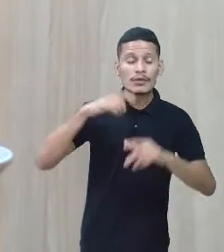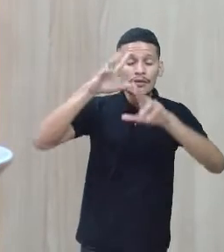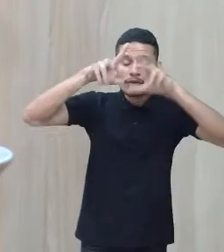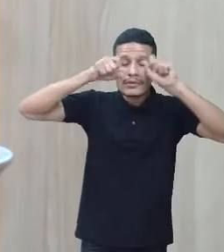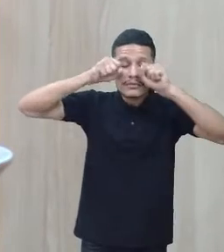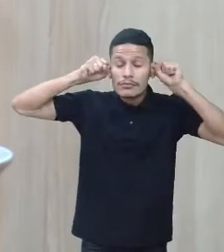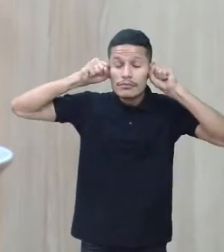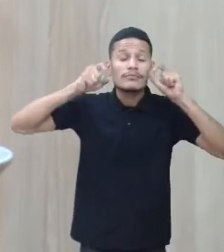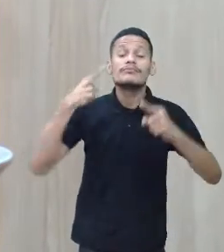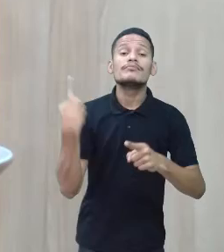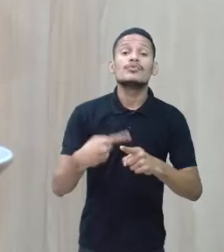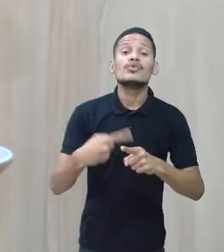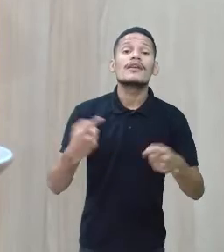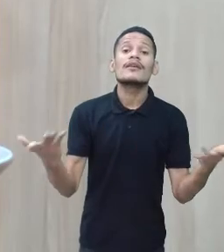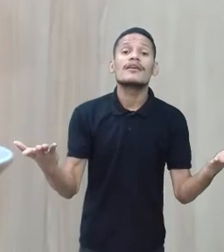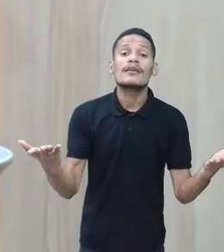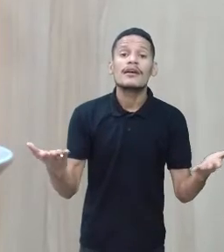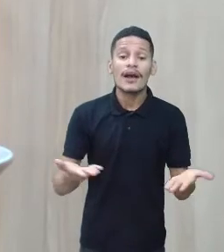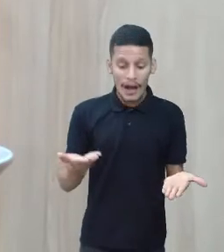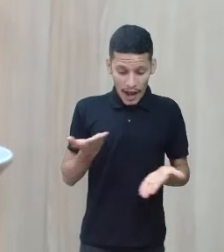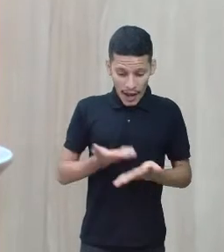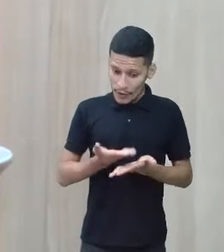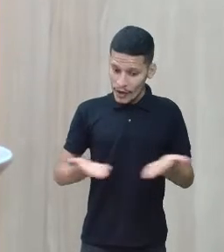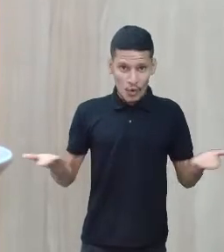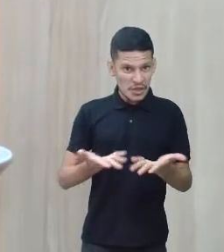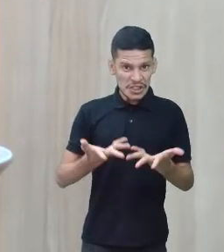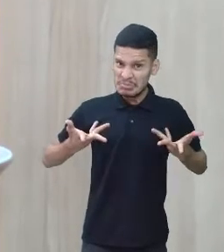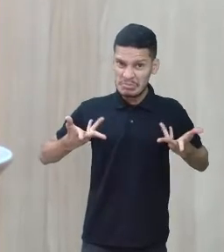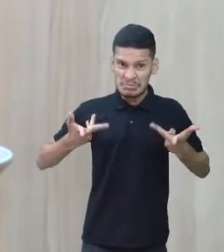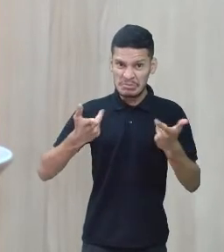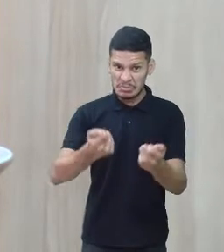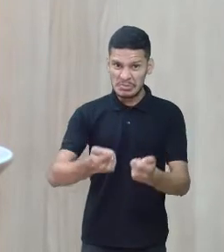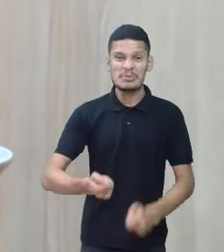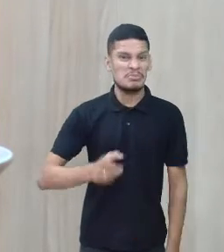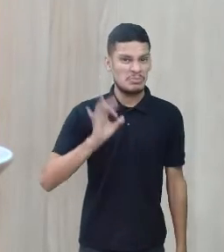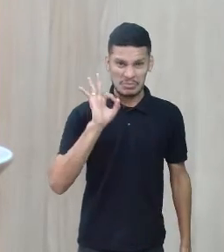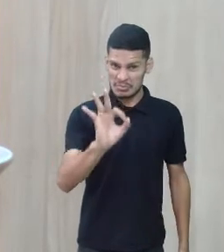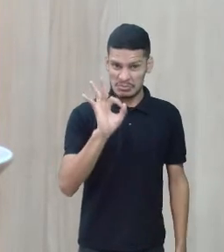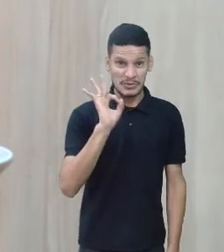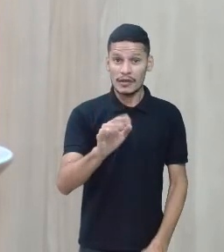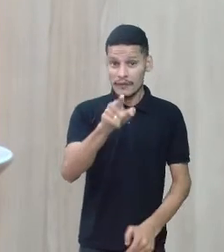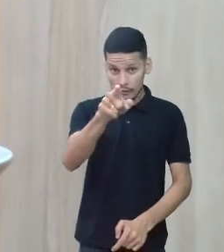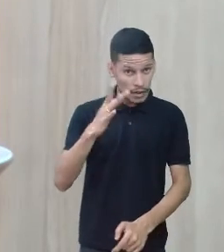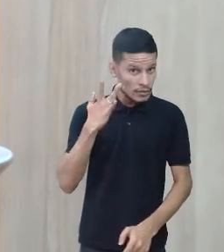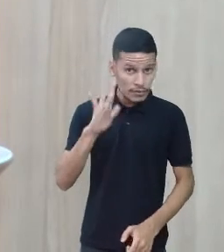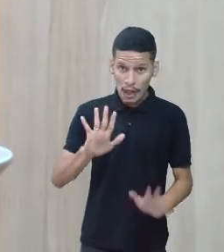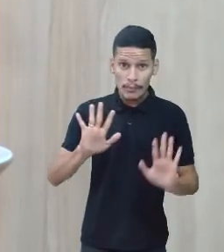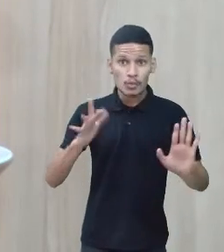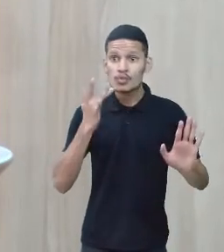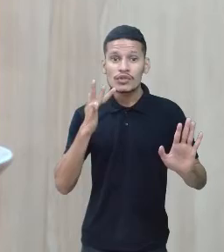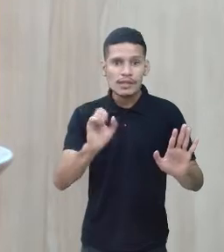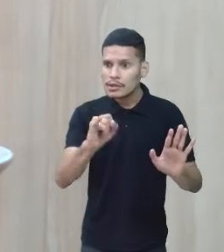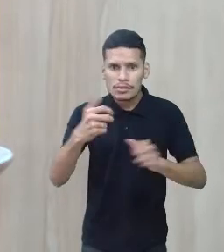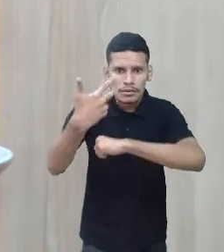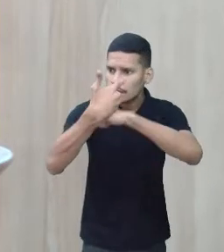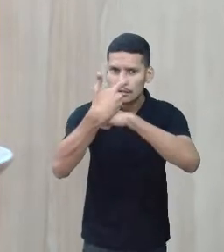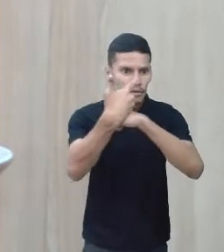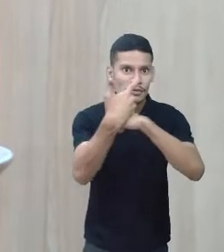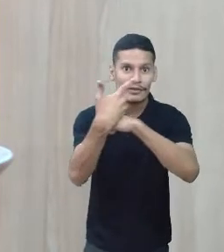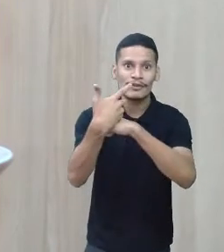assim porque hoje a aula tá incrível demais. Você não tem nem noção. Eu não sei nem se eu tô falando de frente pra câmera. Eu acho que eu